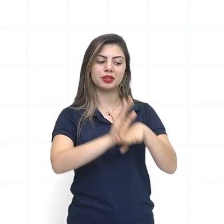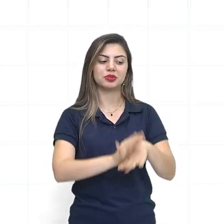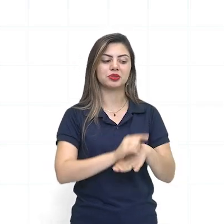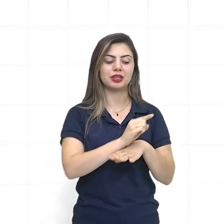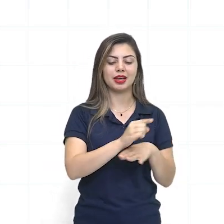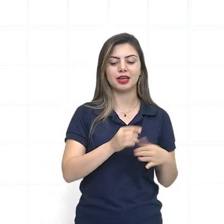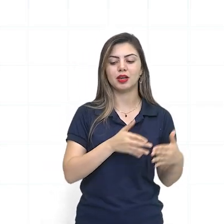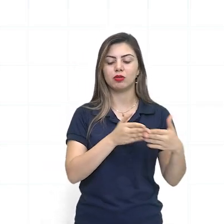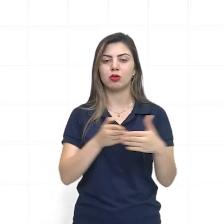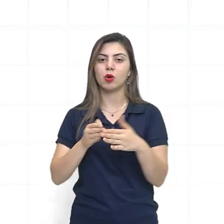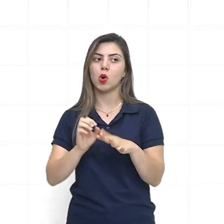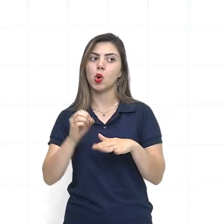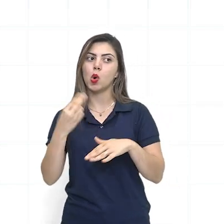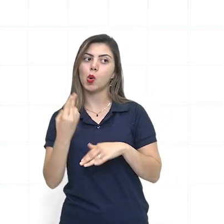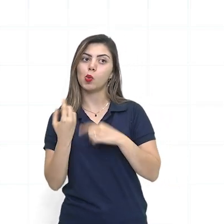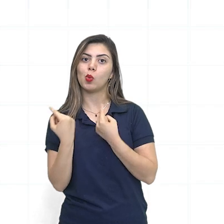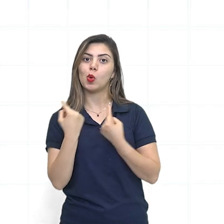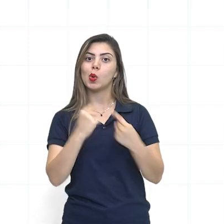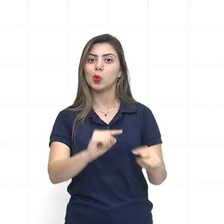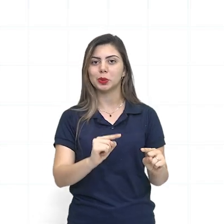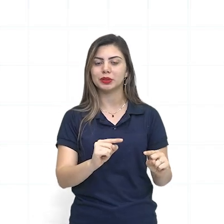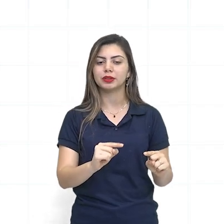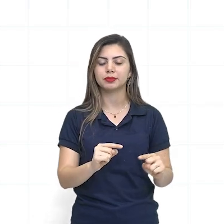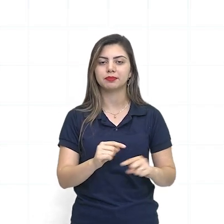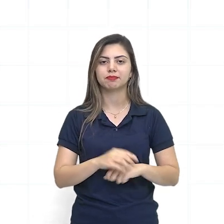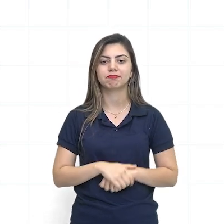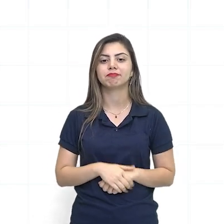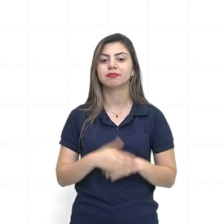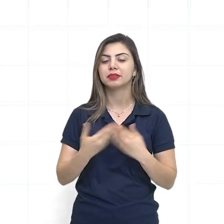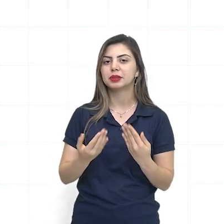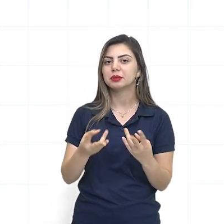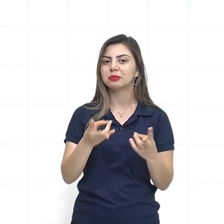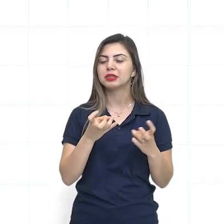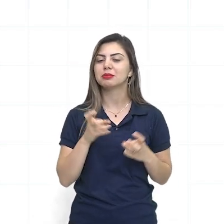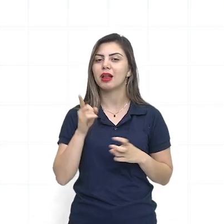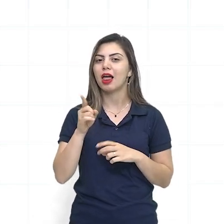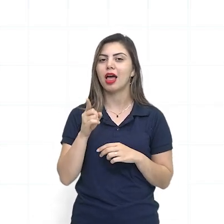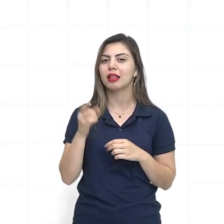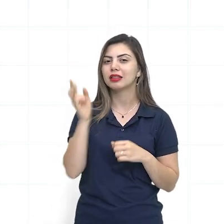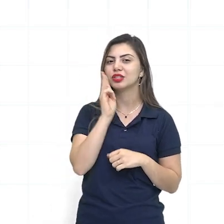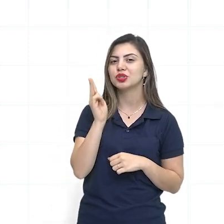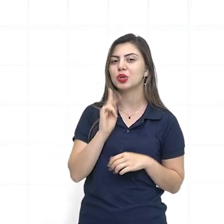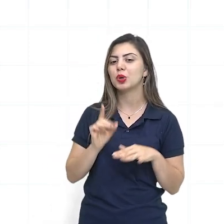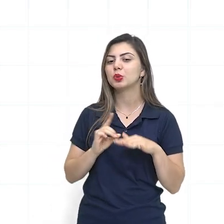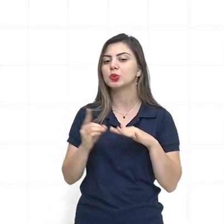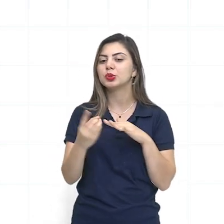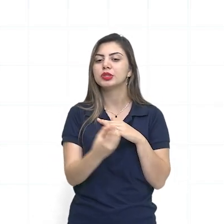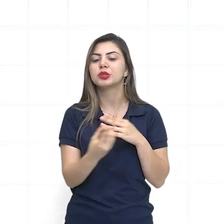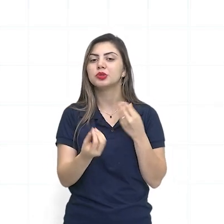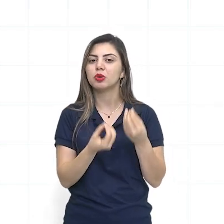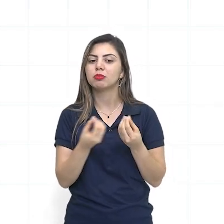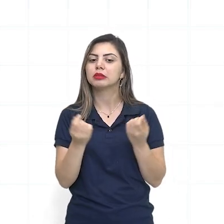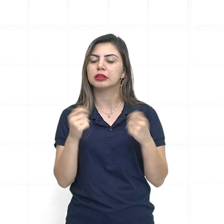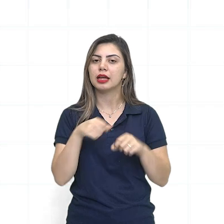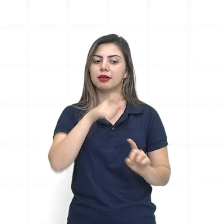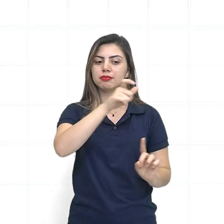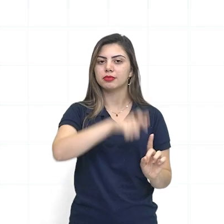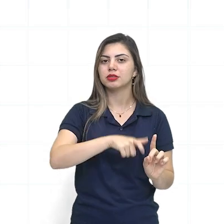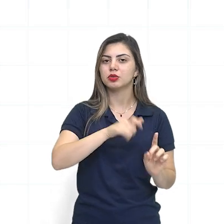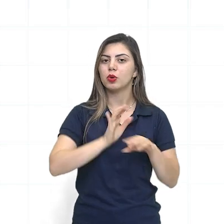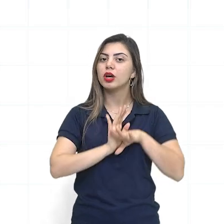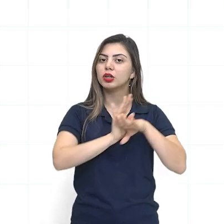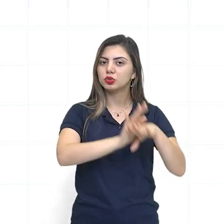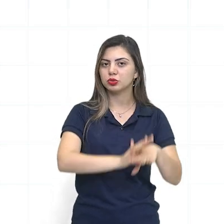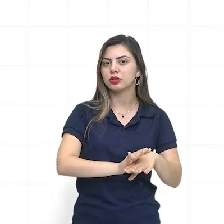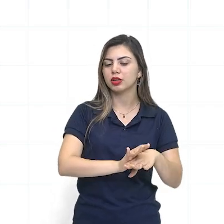ajudar ou atacar. Então, aqui no caso, os deuses, eles estavam para ajudar o